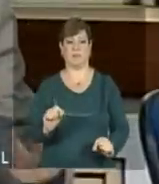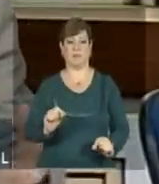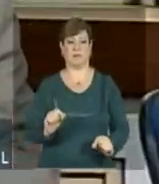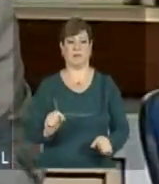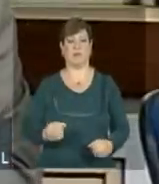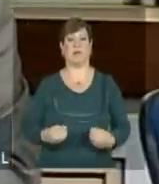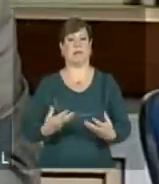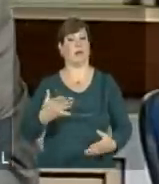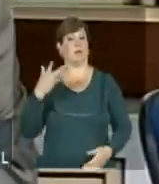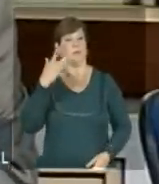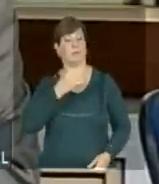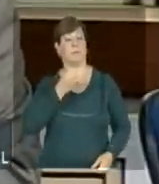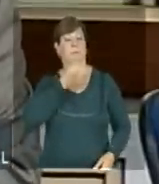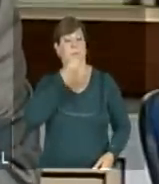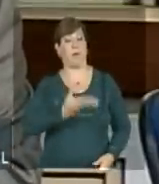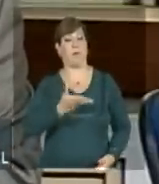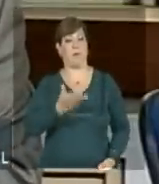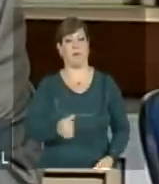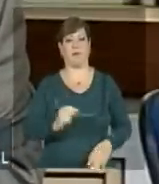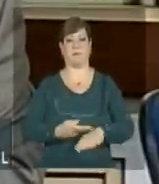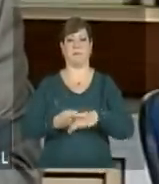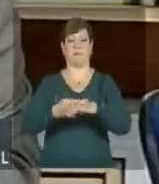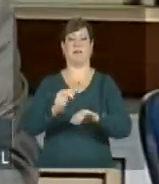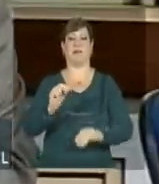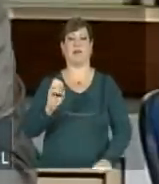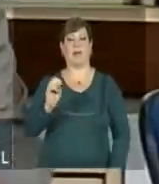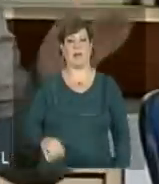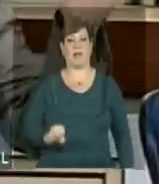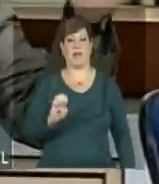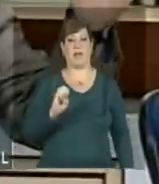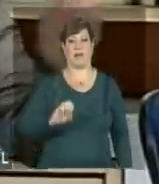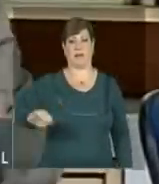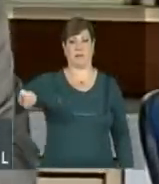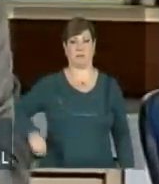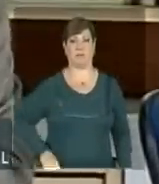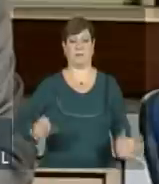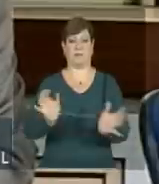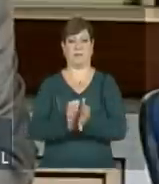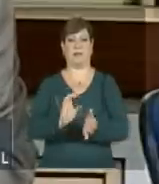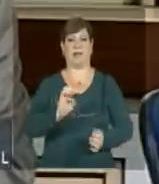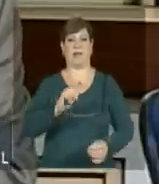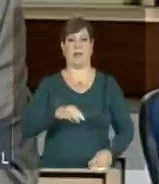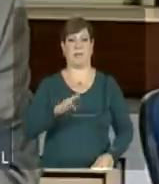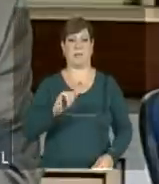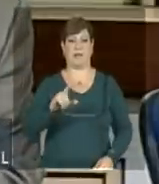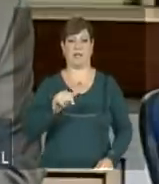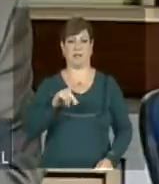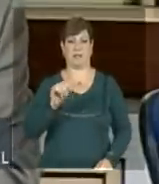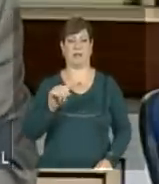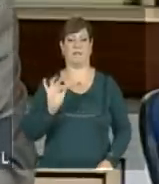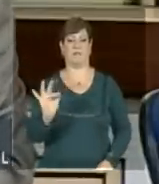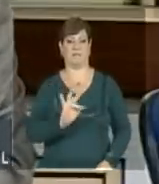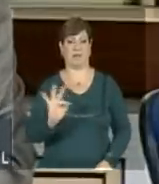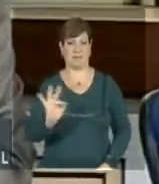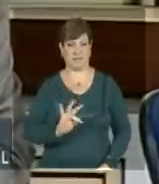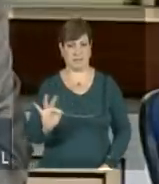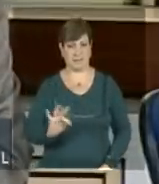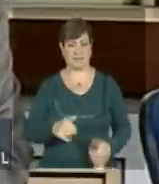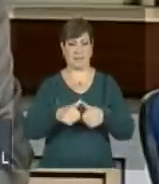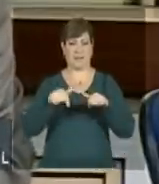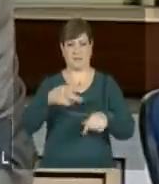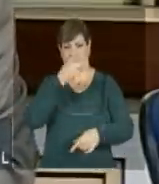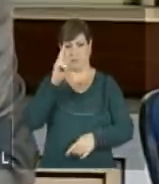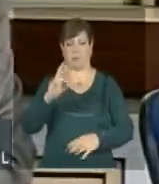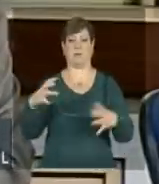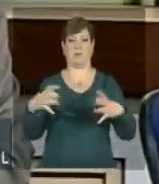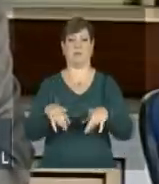da premiação, né, é a Embaixada da França, que está aqui, os representantes, a Cooperação